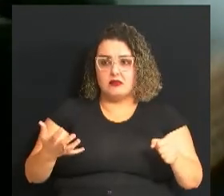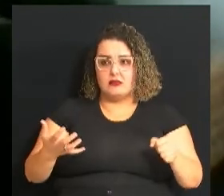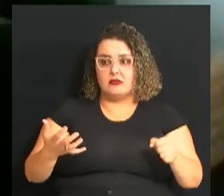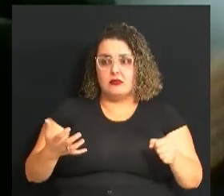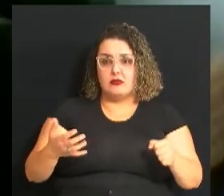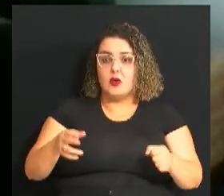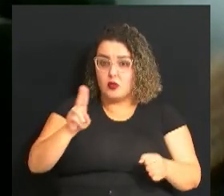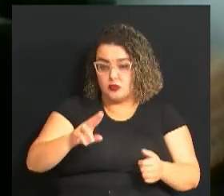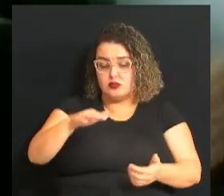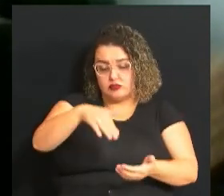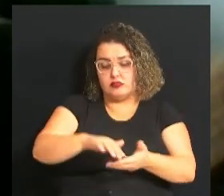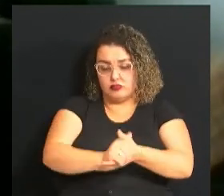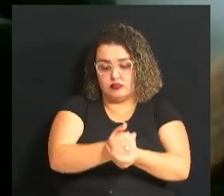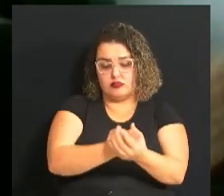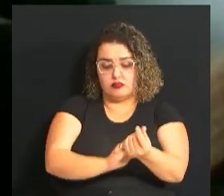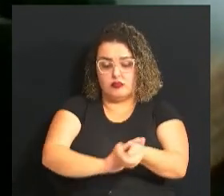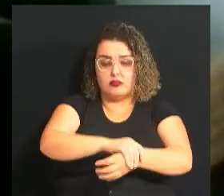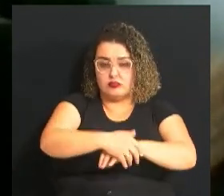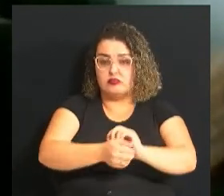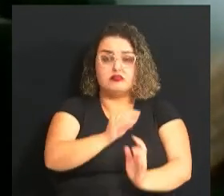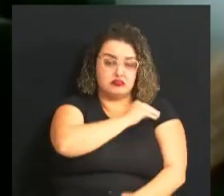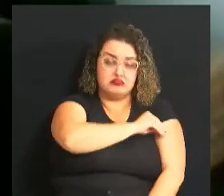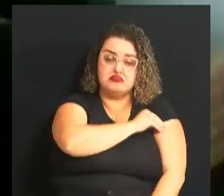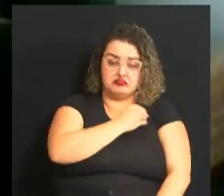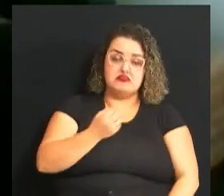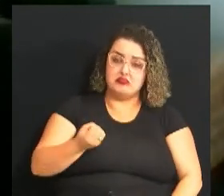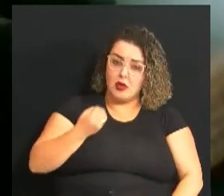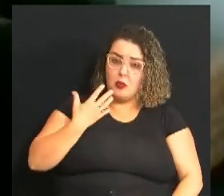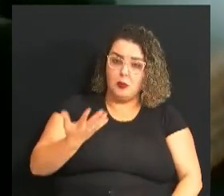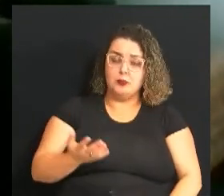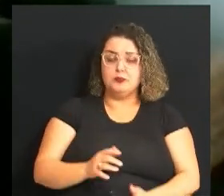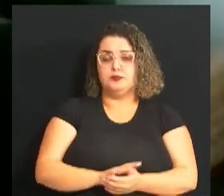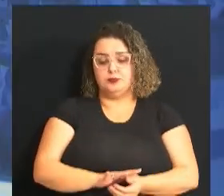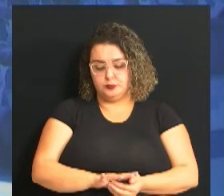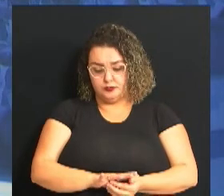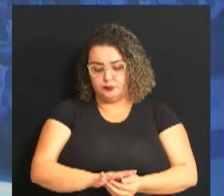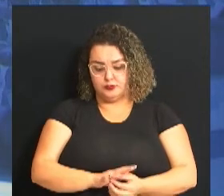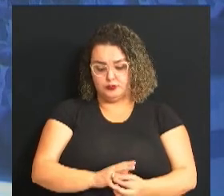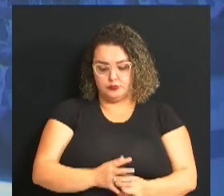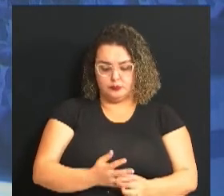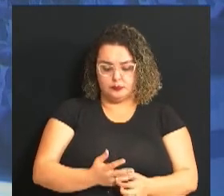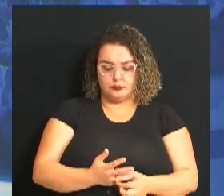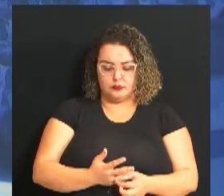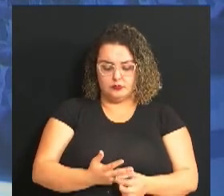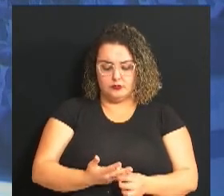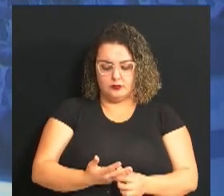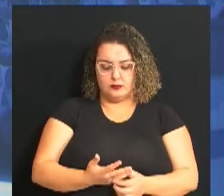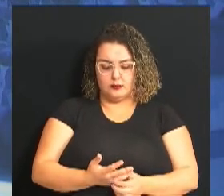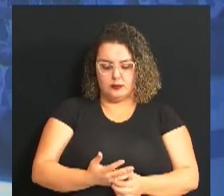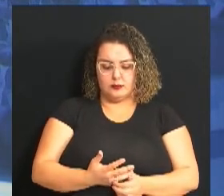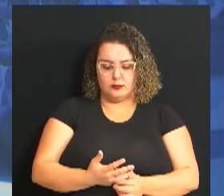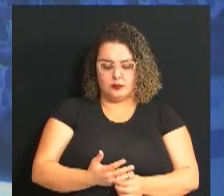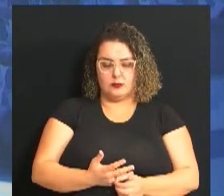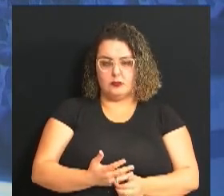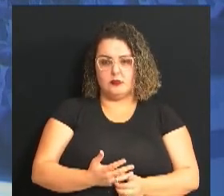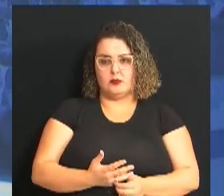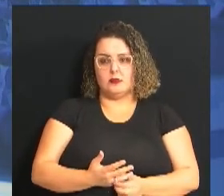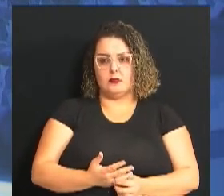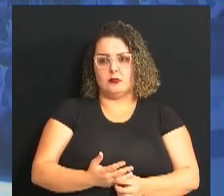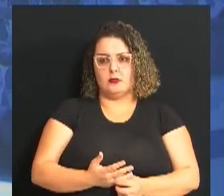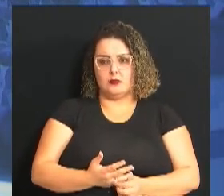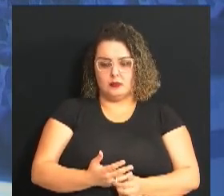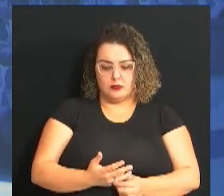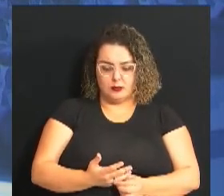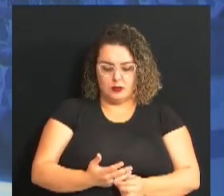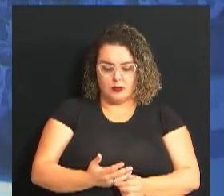usar o álcool gel é muito interessante, é muito importante. A gente deu aí alguns exemplos e nesse meio tempo chegou uma pergunta